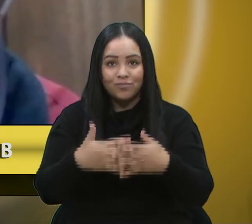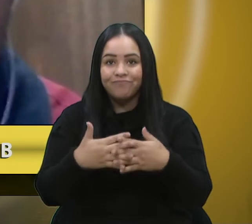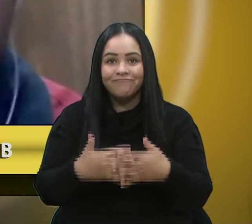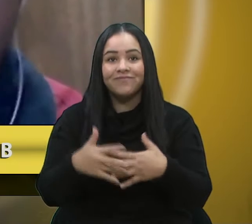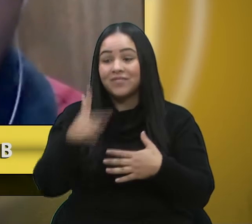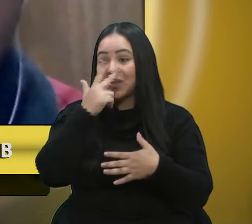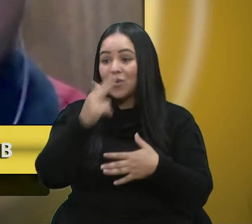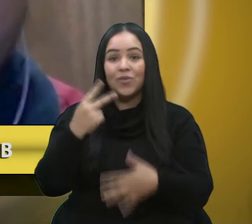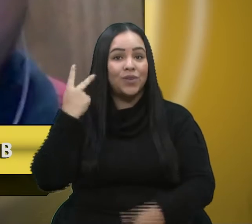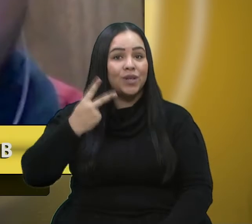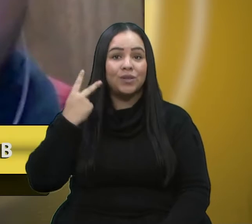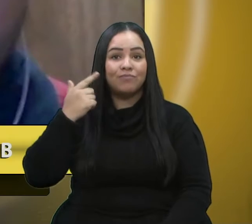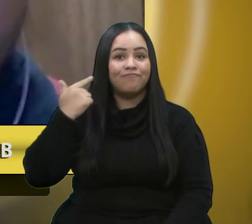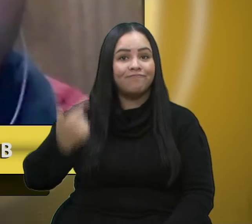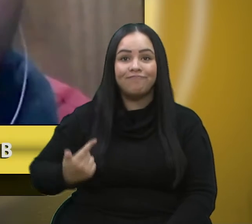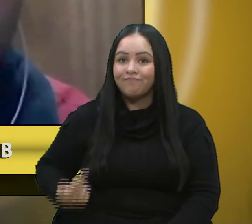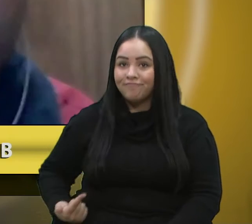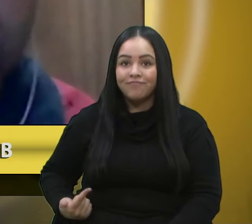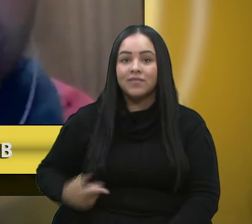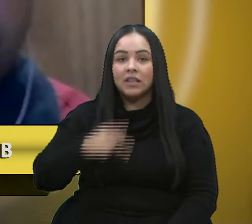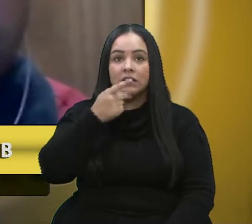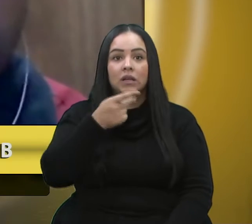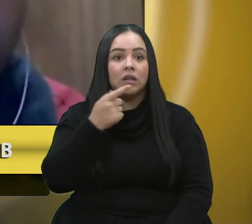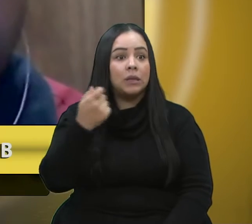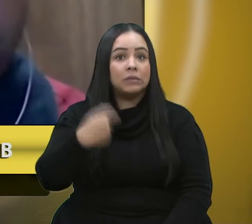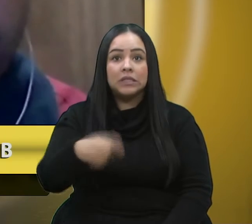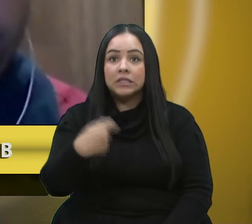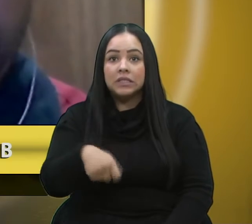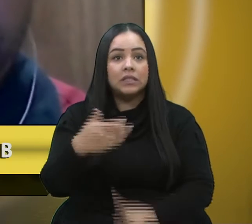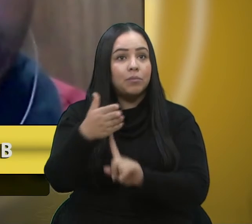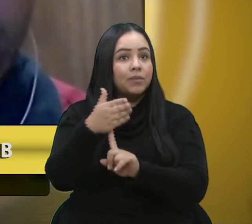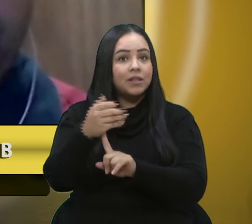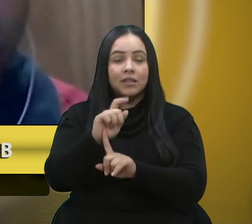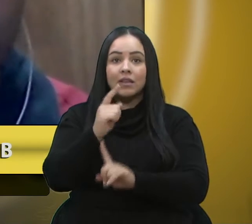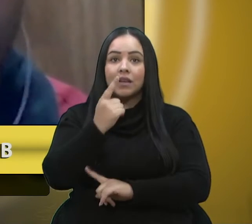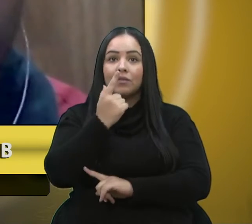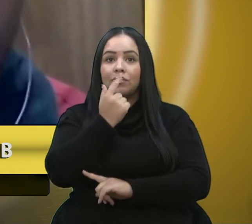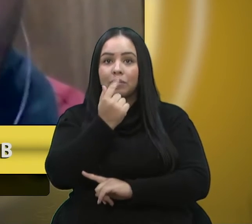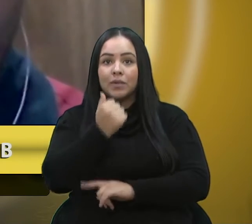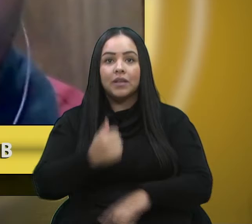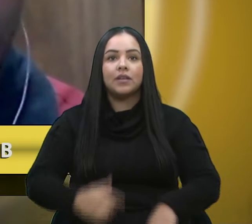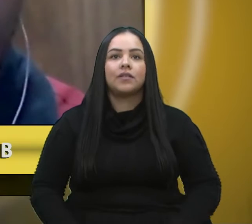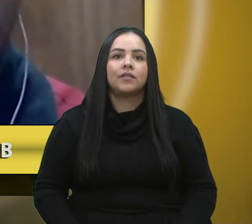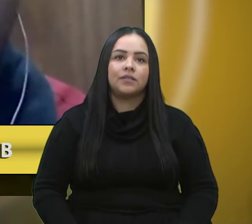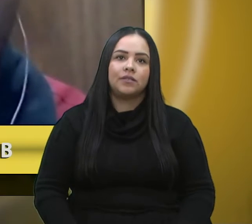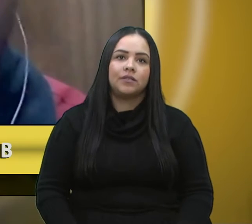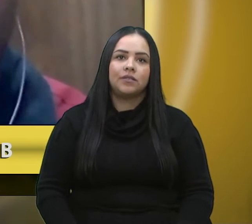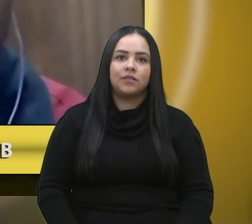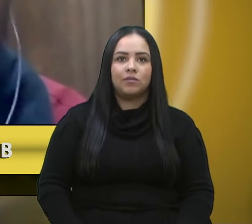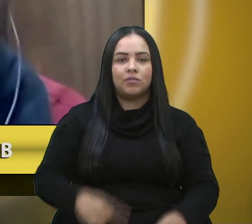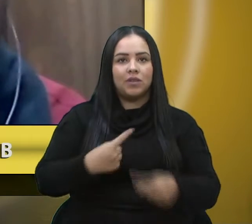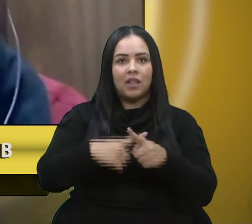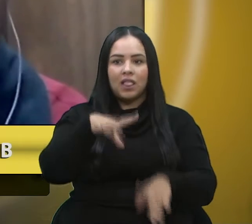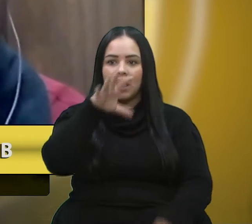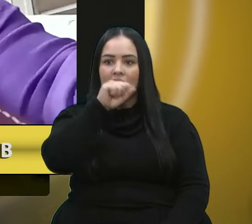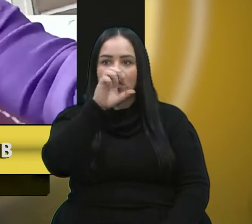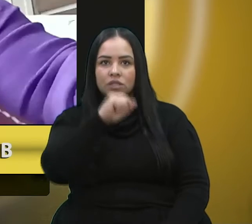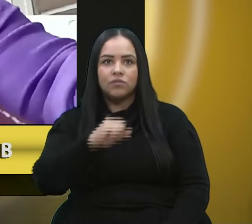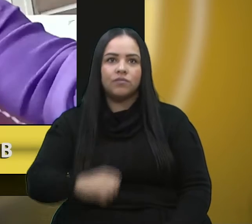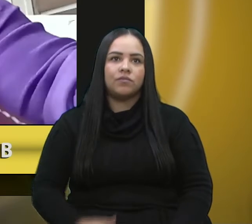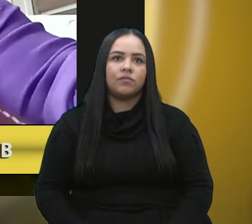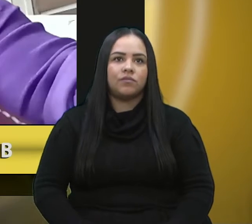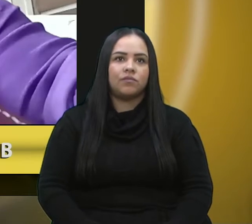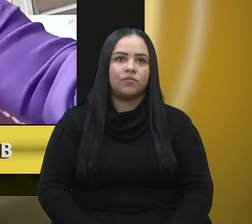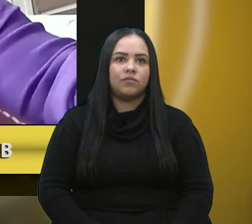Gladys? Bandeira vermelha, se já tem índices, Vereador Felipe, em só uma várias regiões, questão... inclusive para a bandeira laranja. Uma declaração de